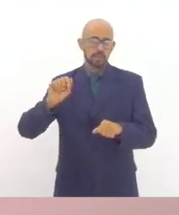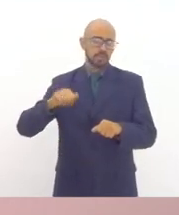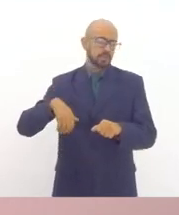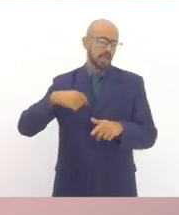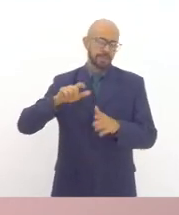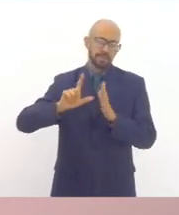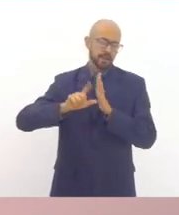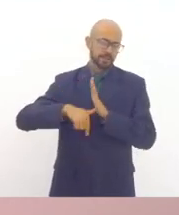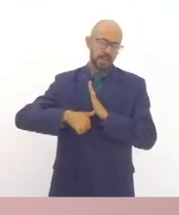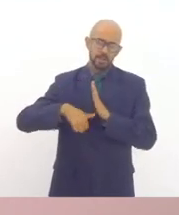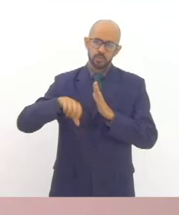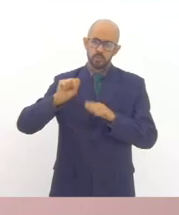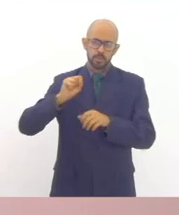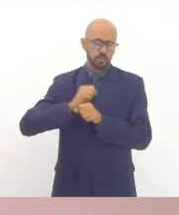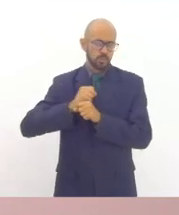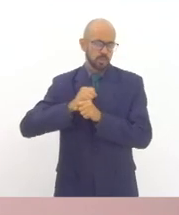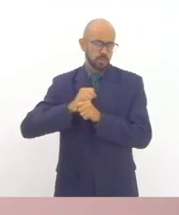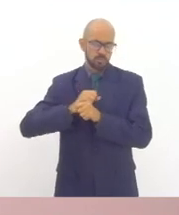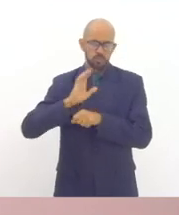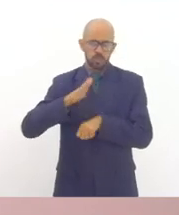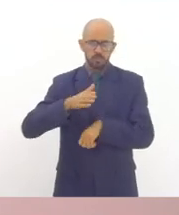uns 8 anos.